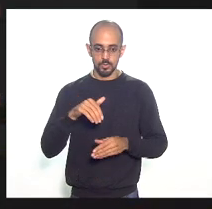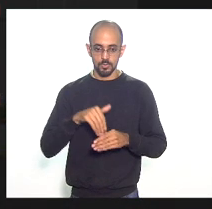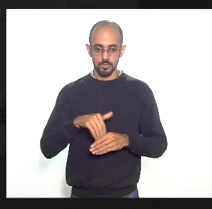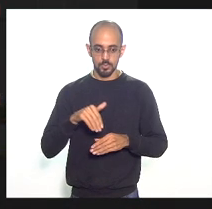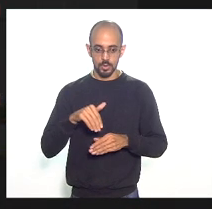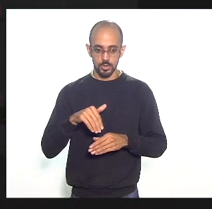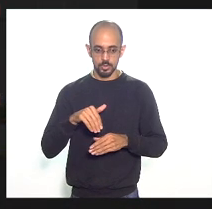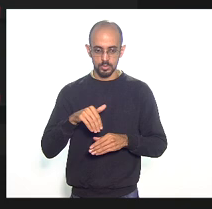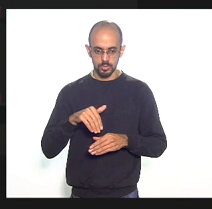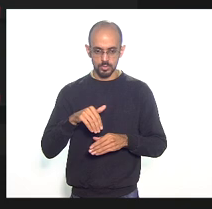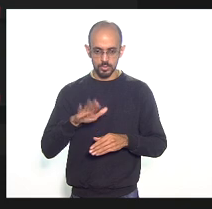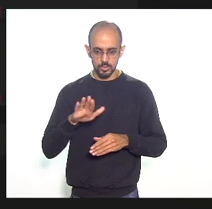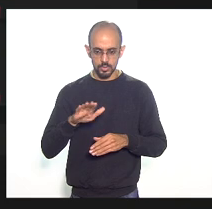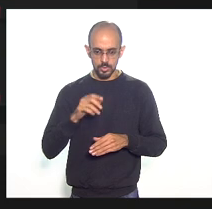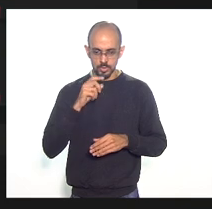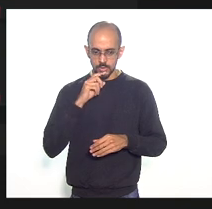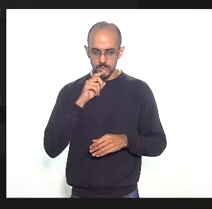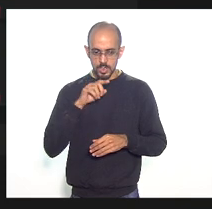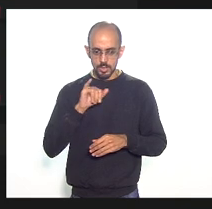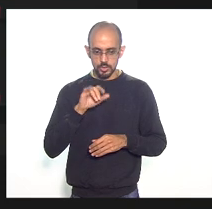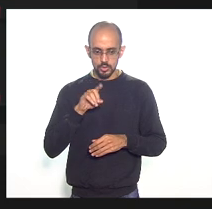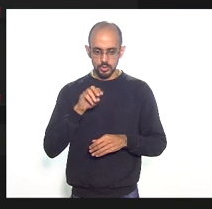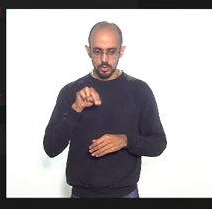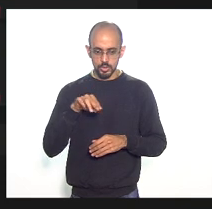Está sem som, Dionísio.